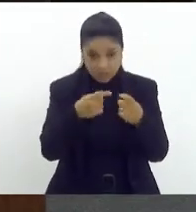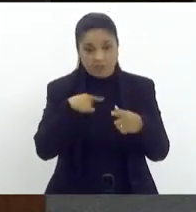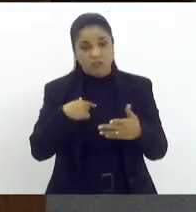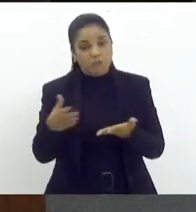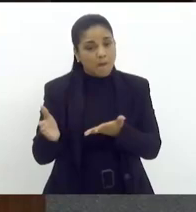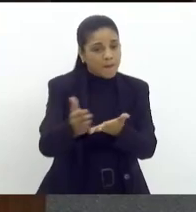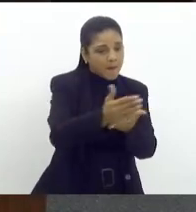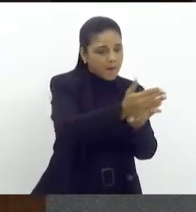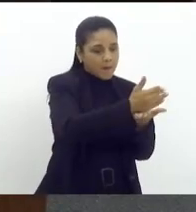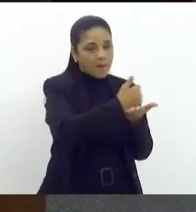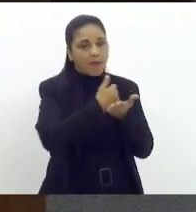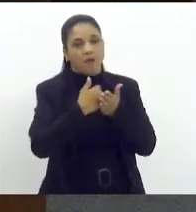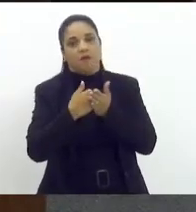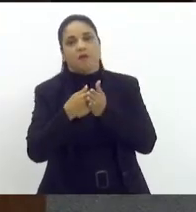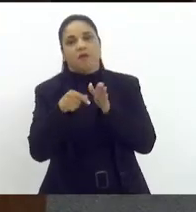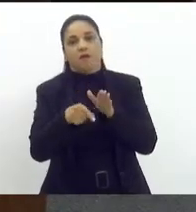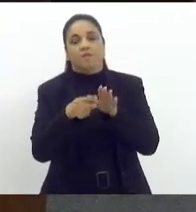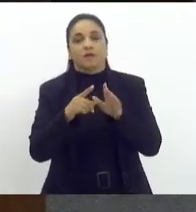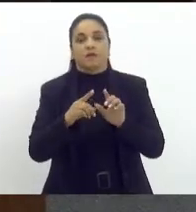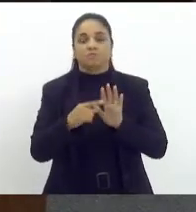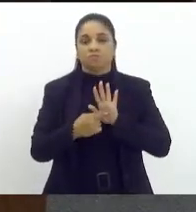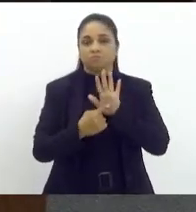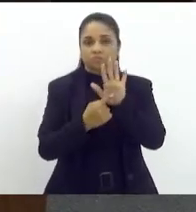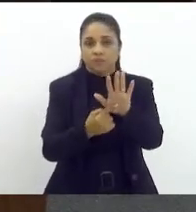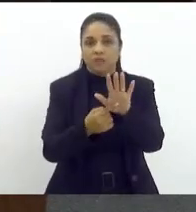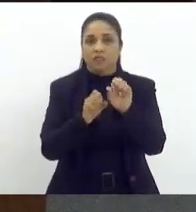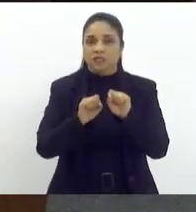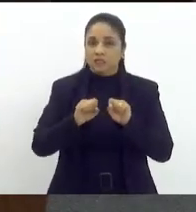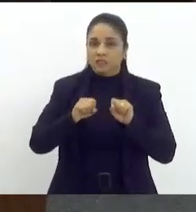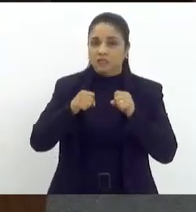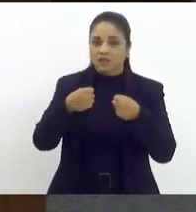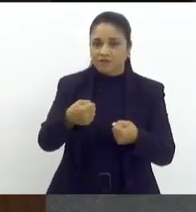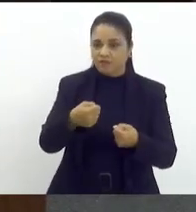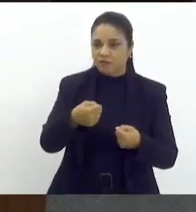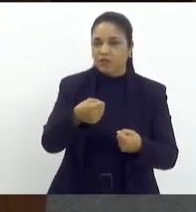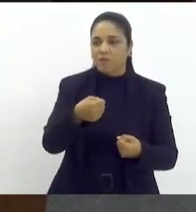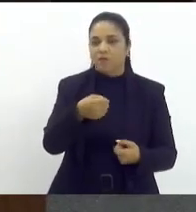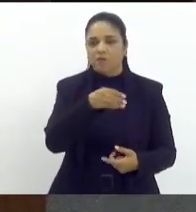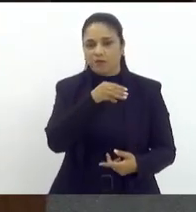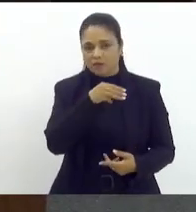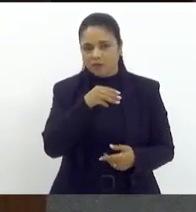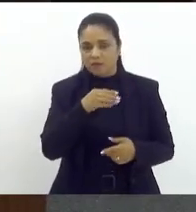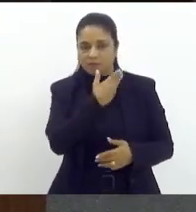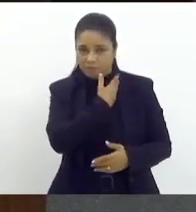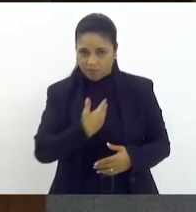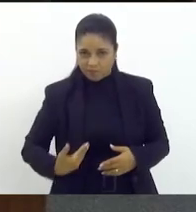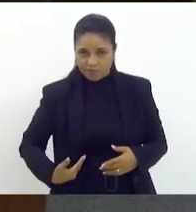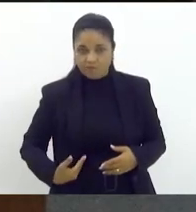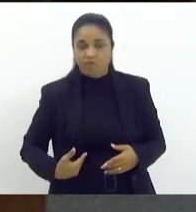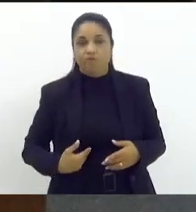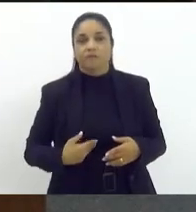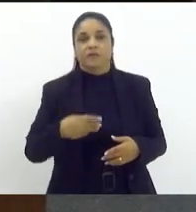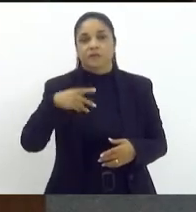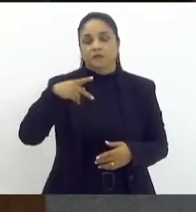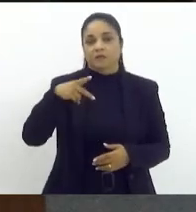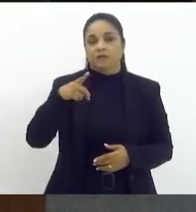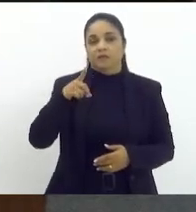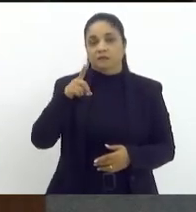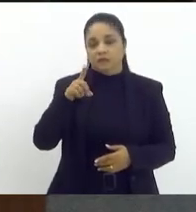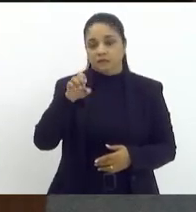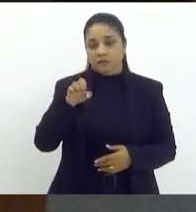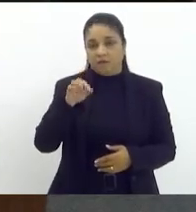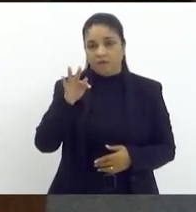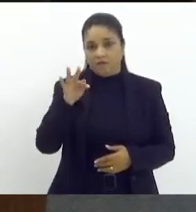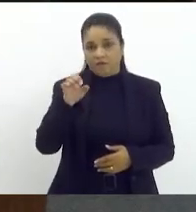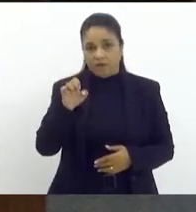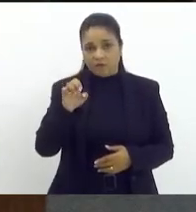levantamento apresentado pela Defensoria Pública mas também pelo o núcleo de Direitos Humanos da OAB que